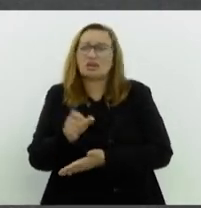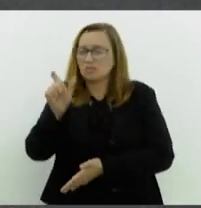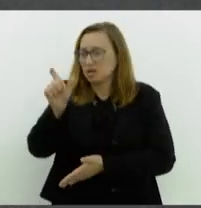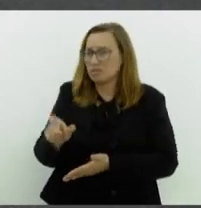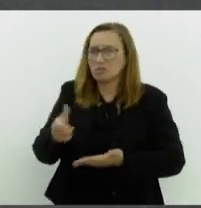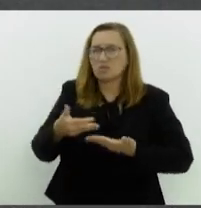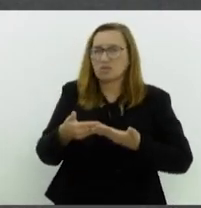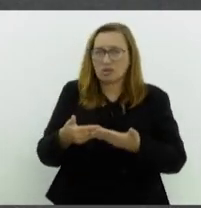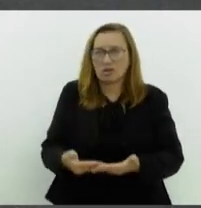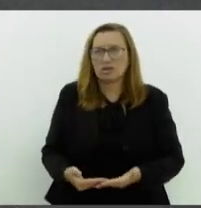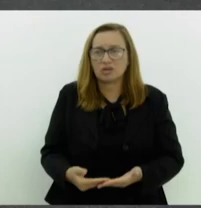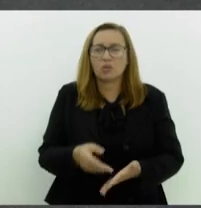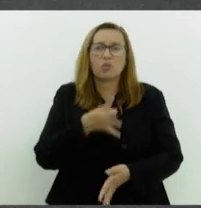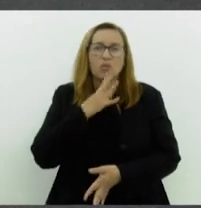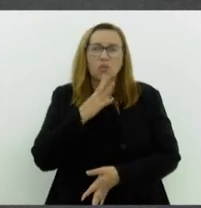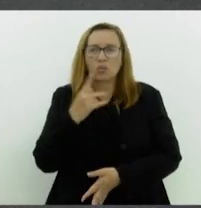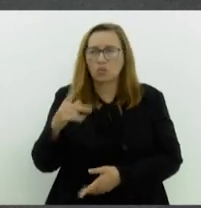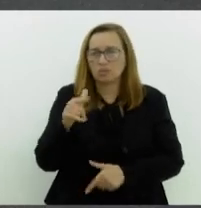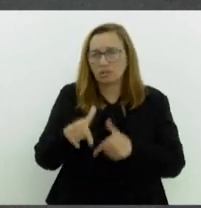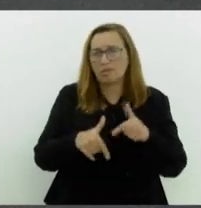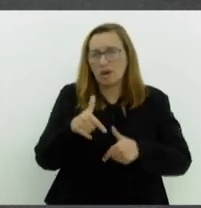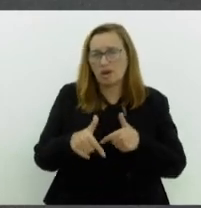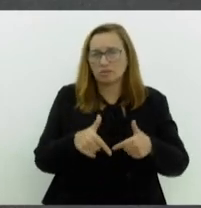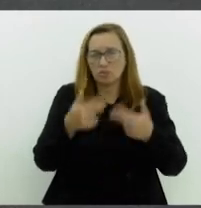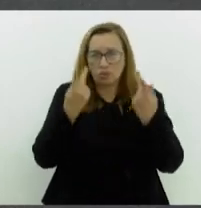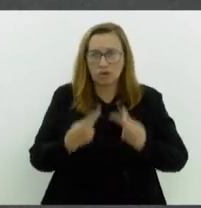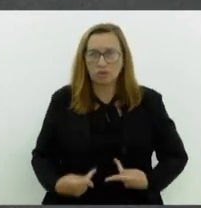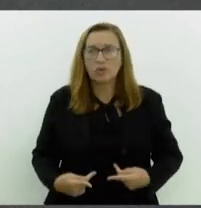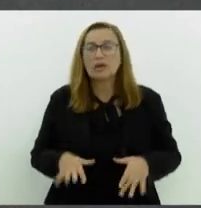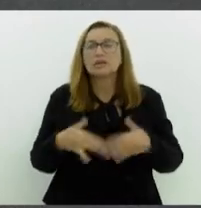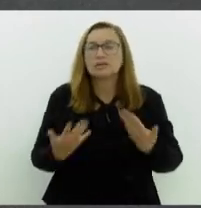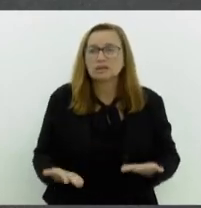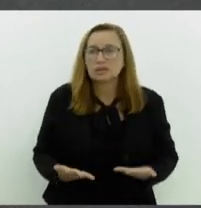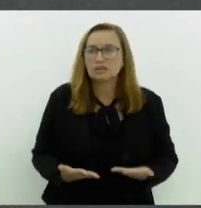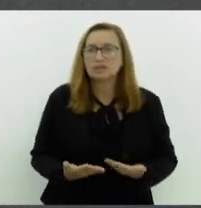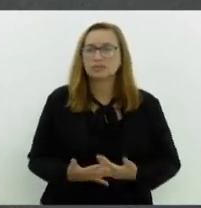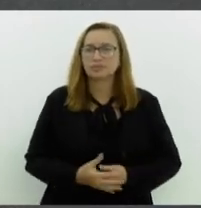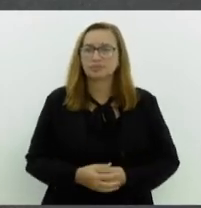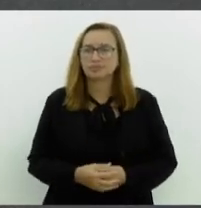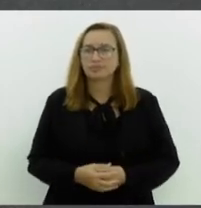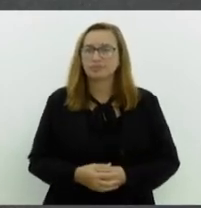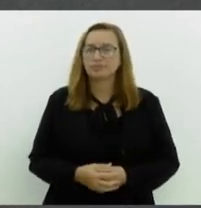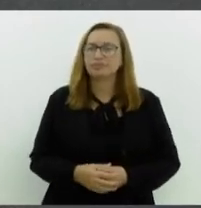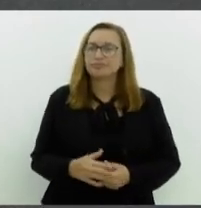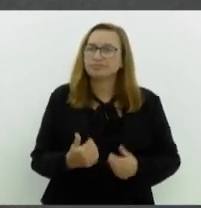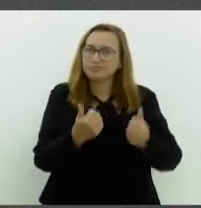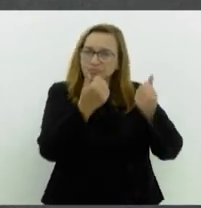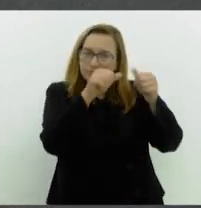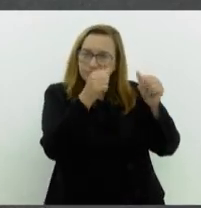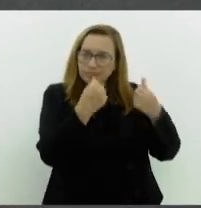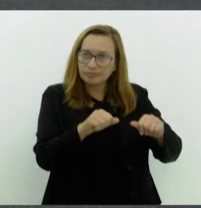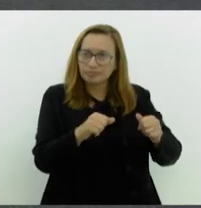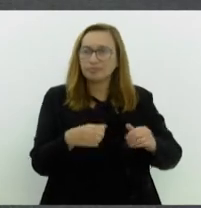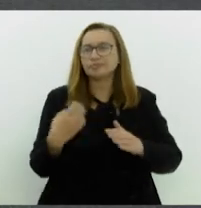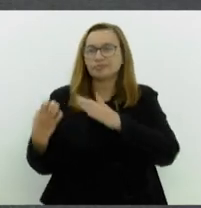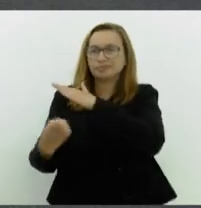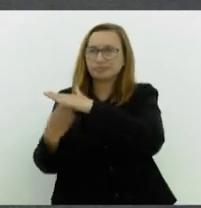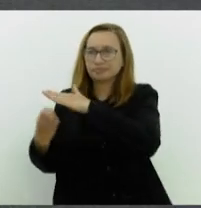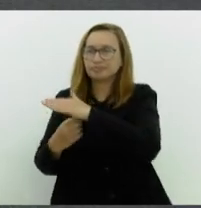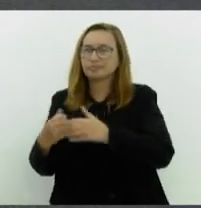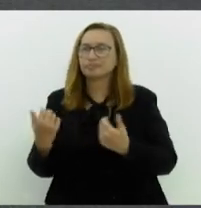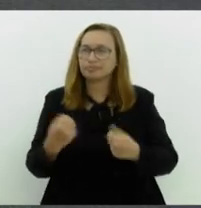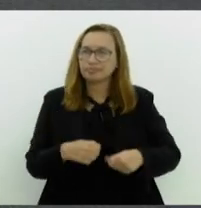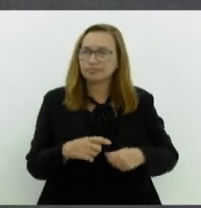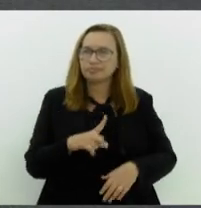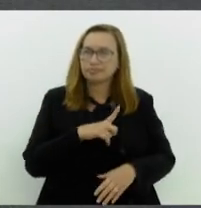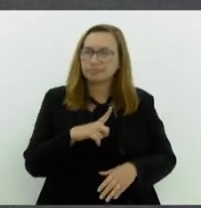seja reconhecido na sua dignidade humana. Então, para adquirir esse selo, essas empresas precisam ter um